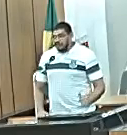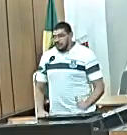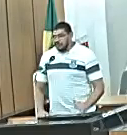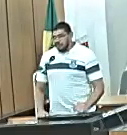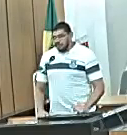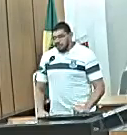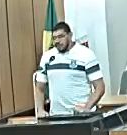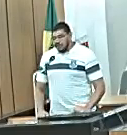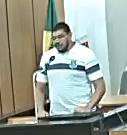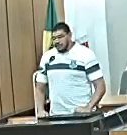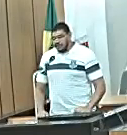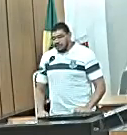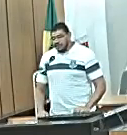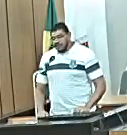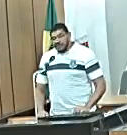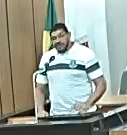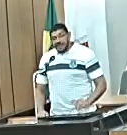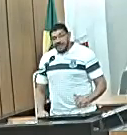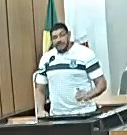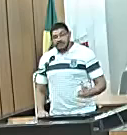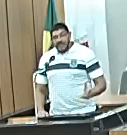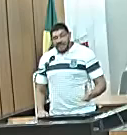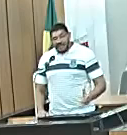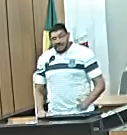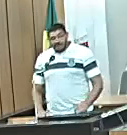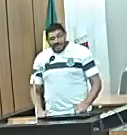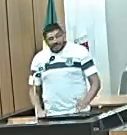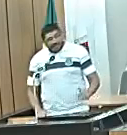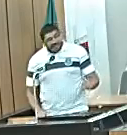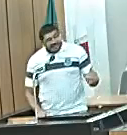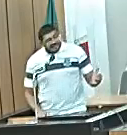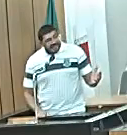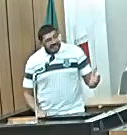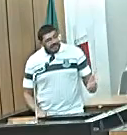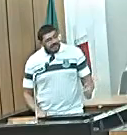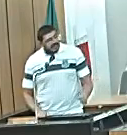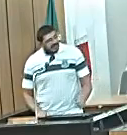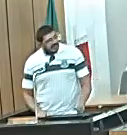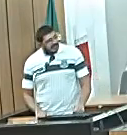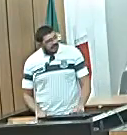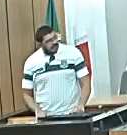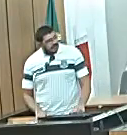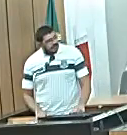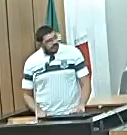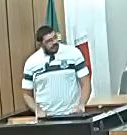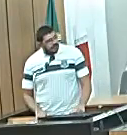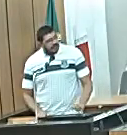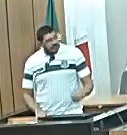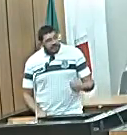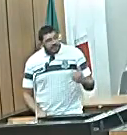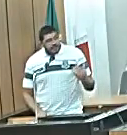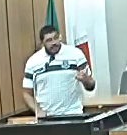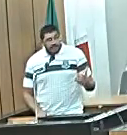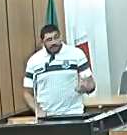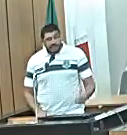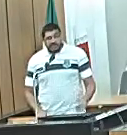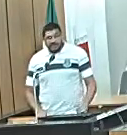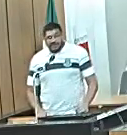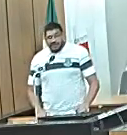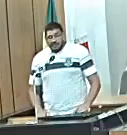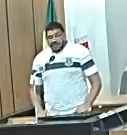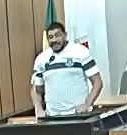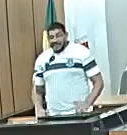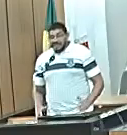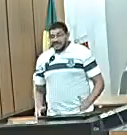citando o sargento rodrigues nós estamos aqui para ajudar para apresentar ao secretário adjunto o que nós temos